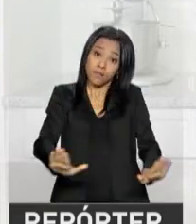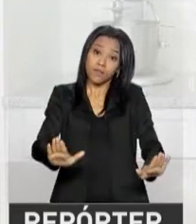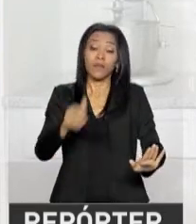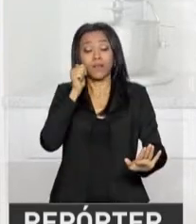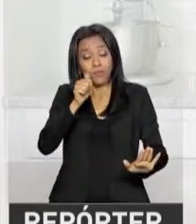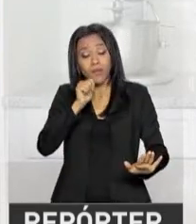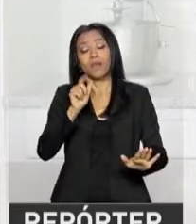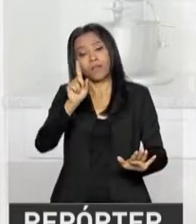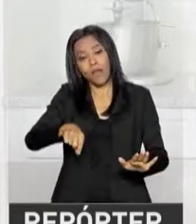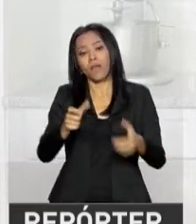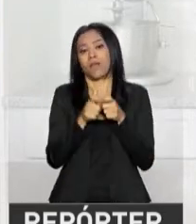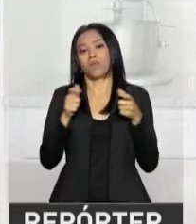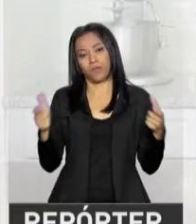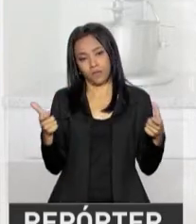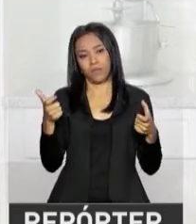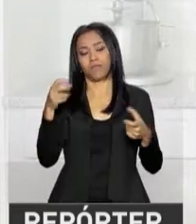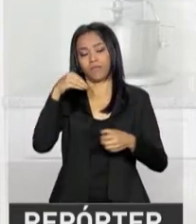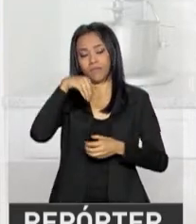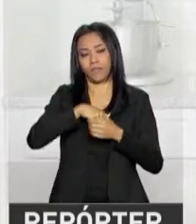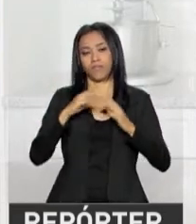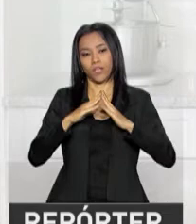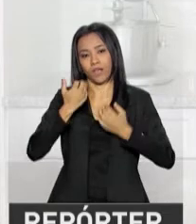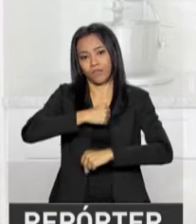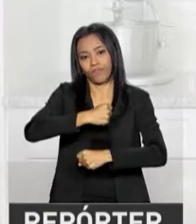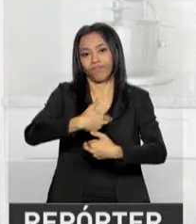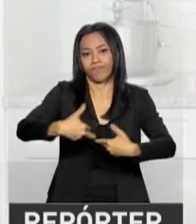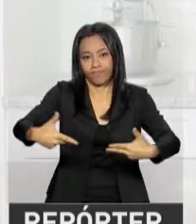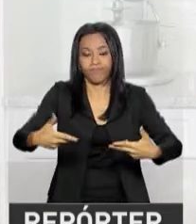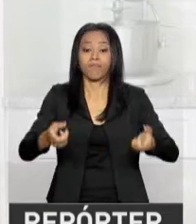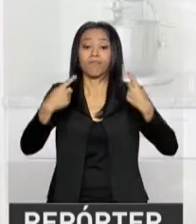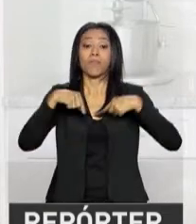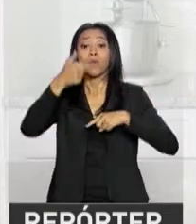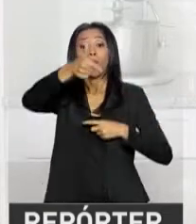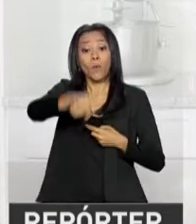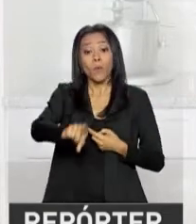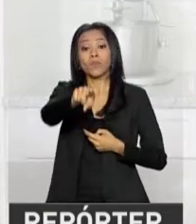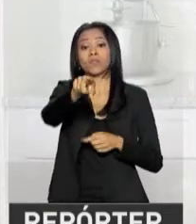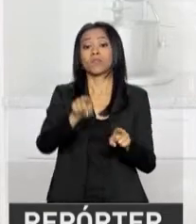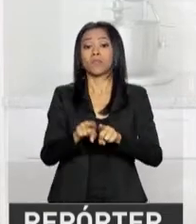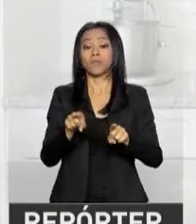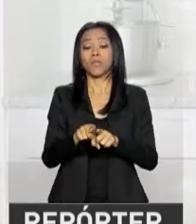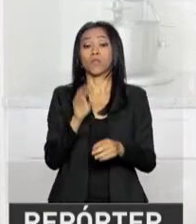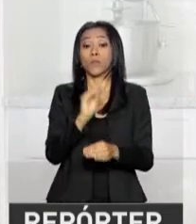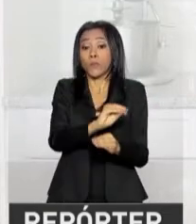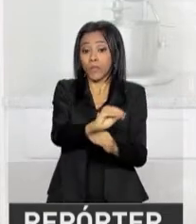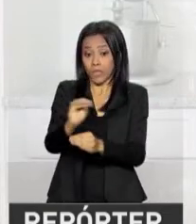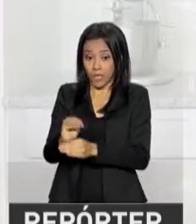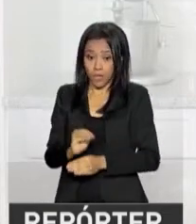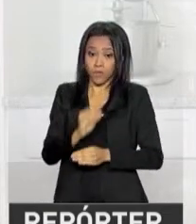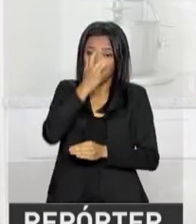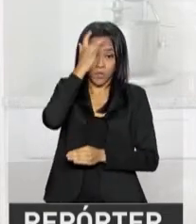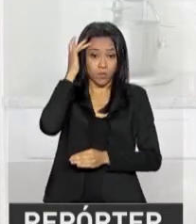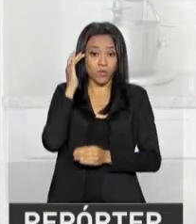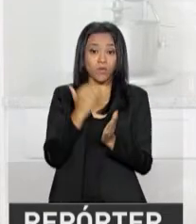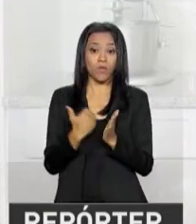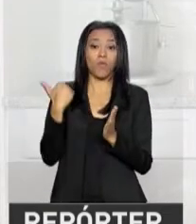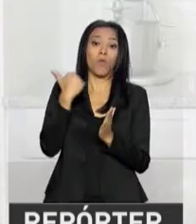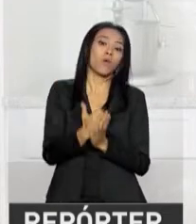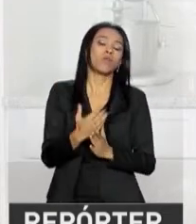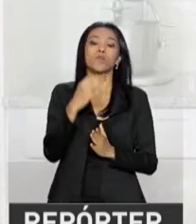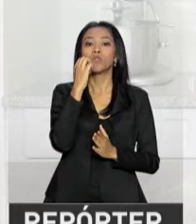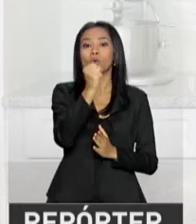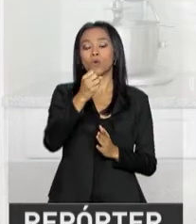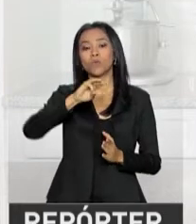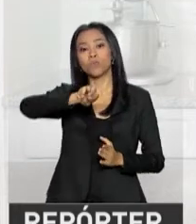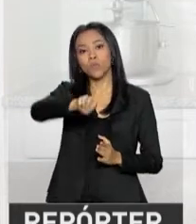desempenho mais esse tipo de trabalho outro destaque foi na taxa de realização de cuidados de pessoas um aumento de 8 milhões